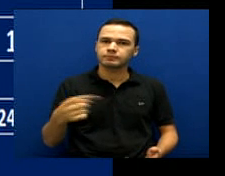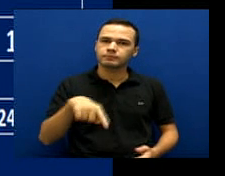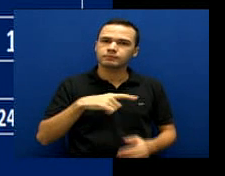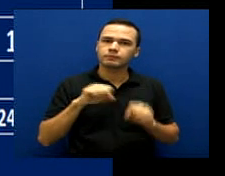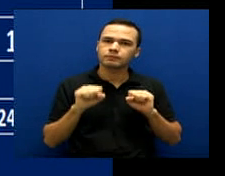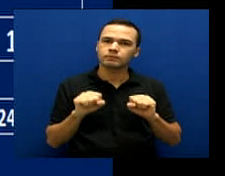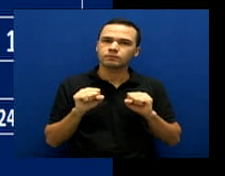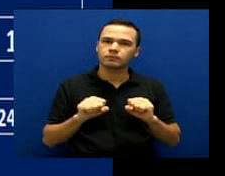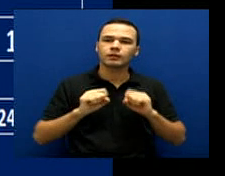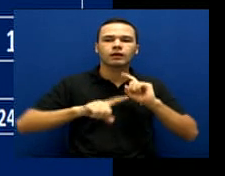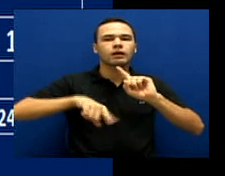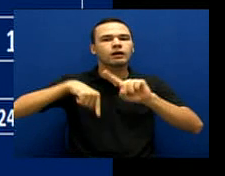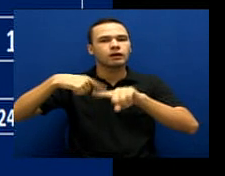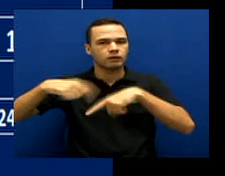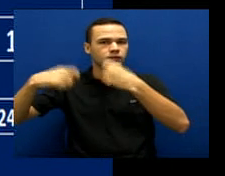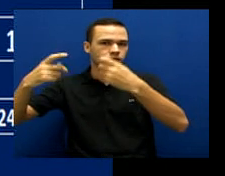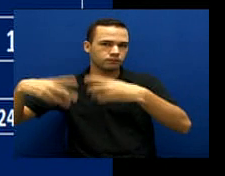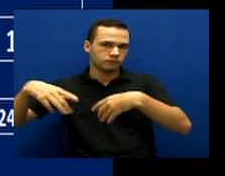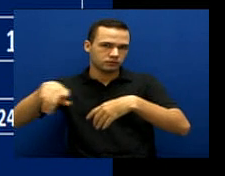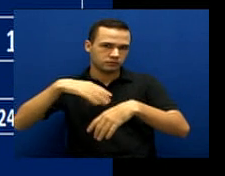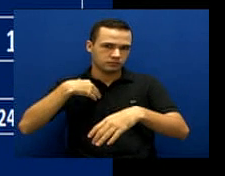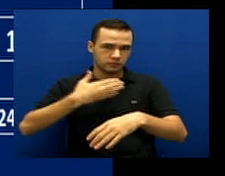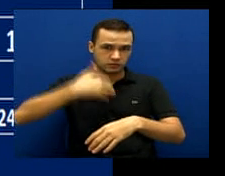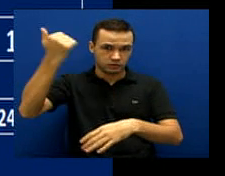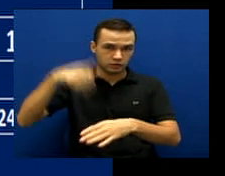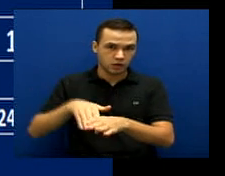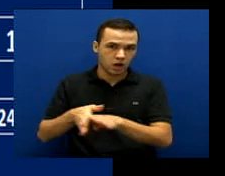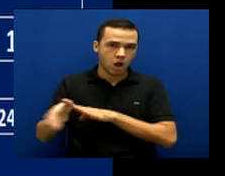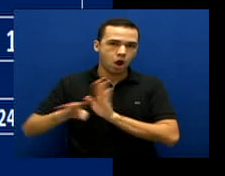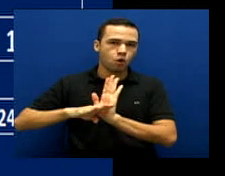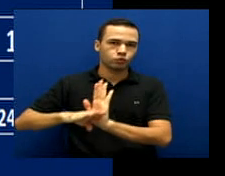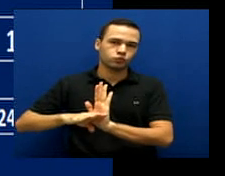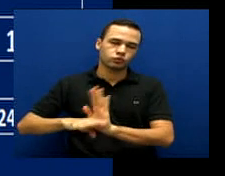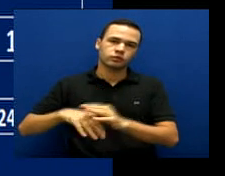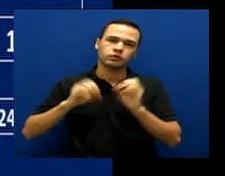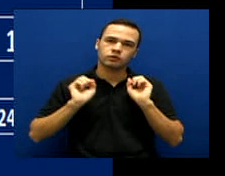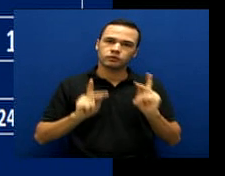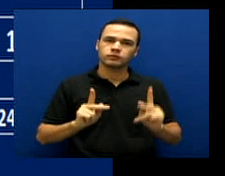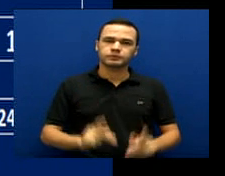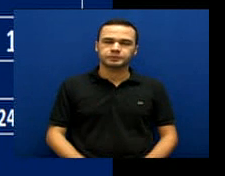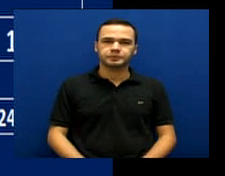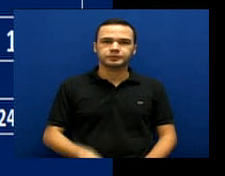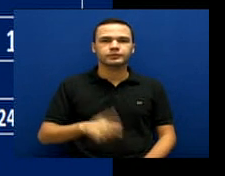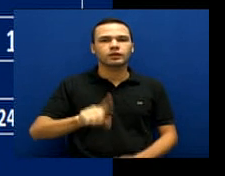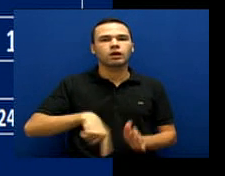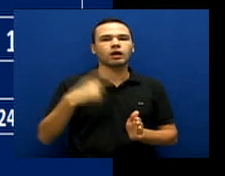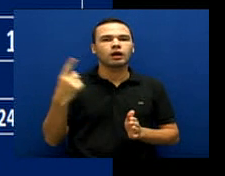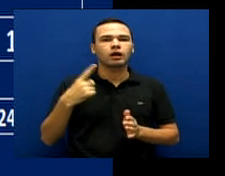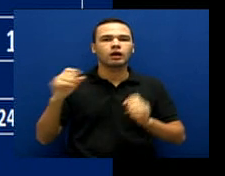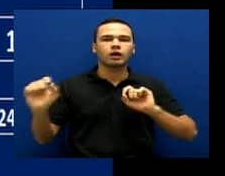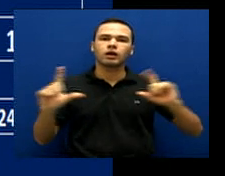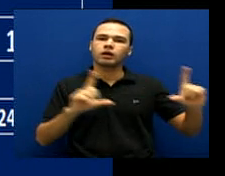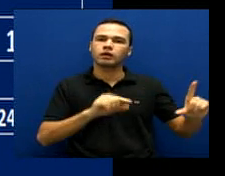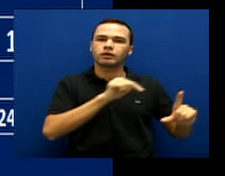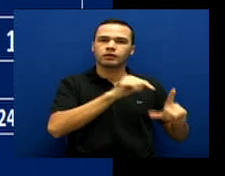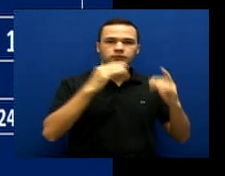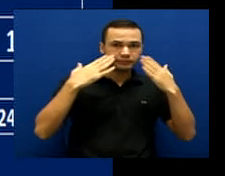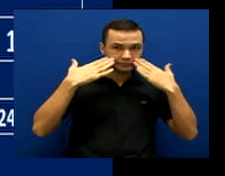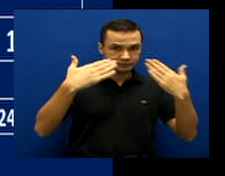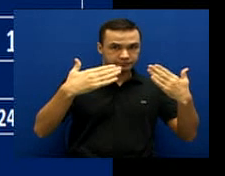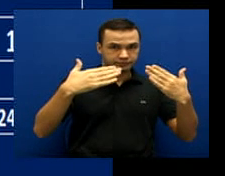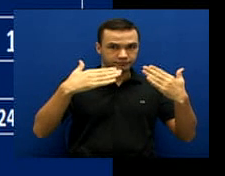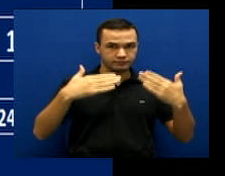uma outra forma poderiam tirar você a gente fala em parar o melhor ataque é o primeiro quadro da apresentação